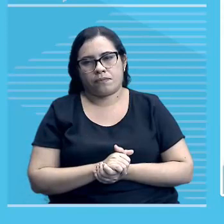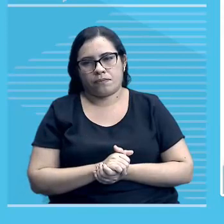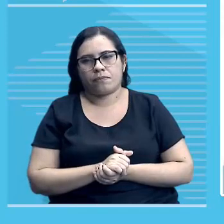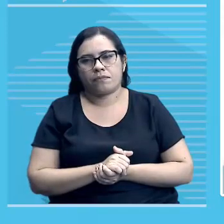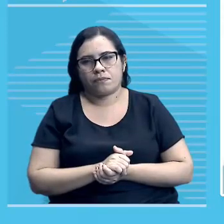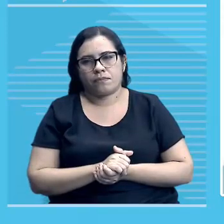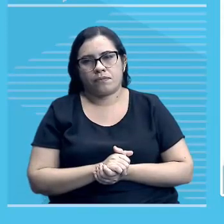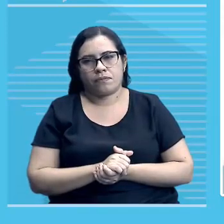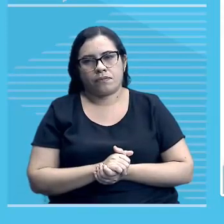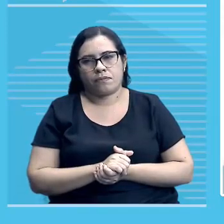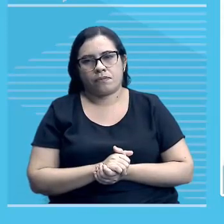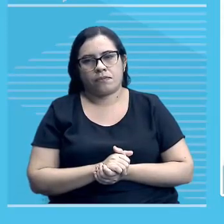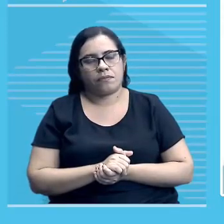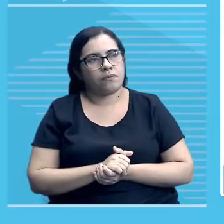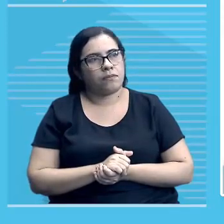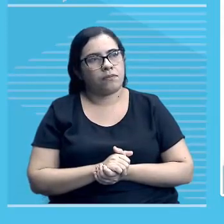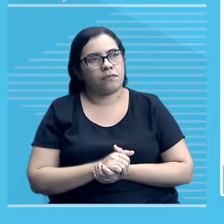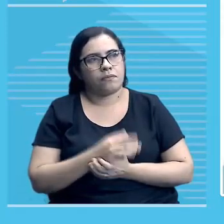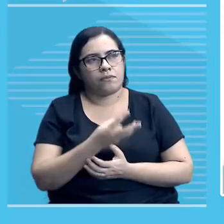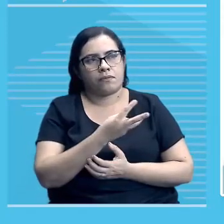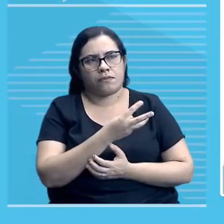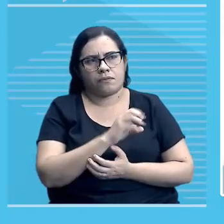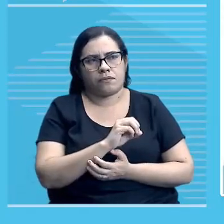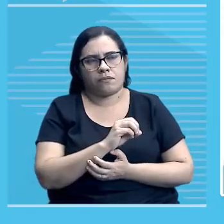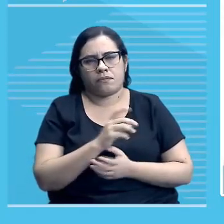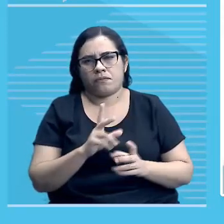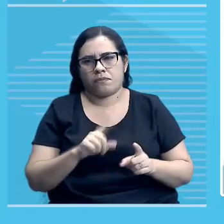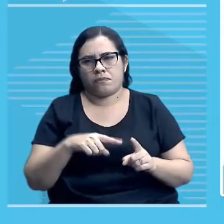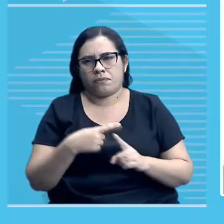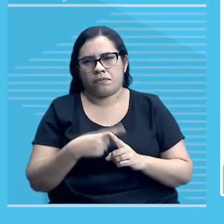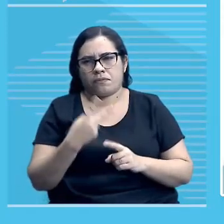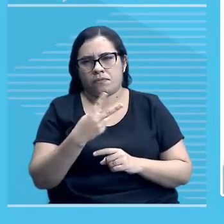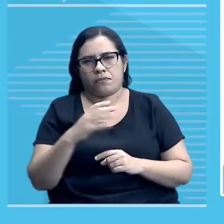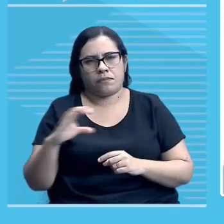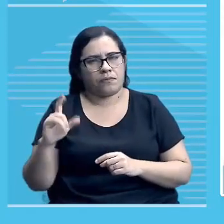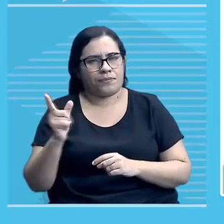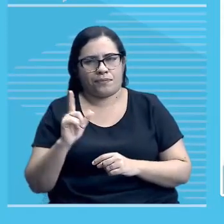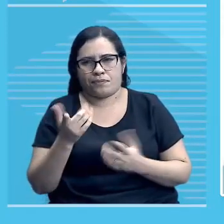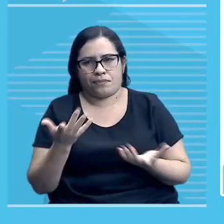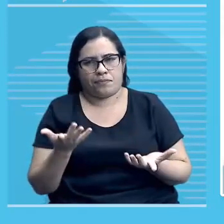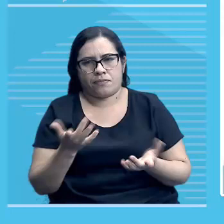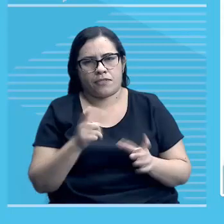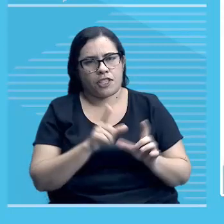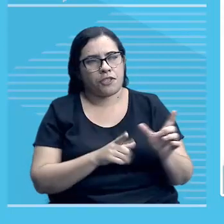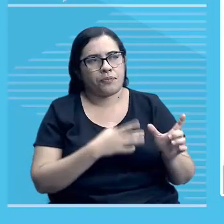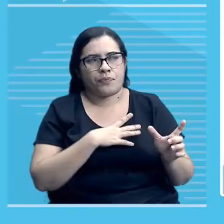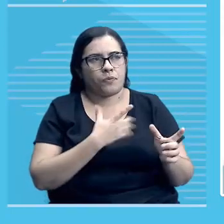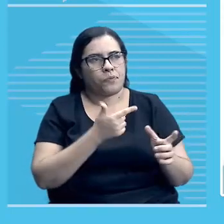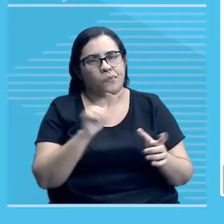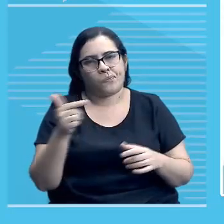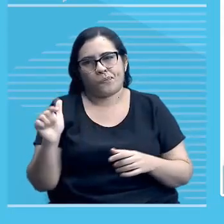Beleza? Não posso juntar esse 30 com 2C, né? Um tem a letrinha, outro não tem, a gente não pode juntar.